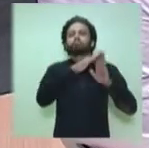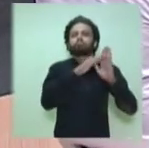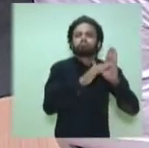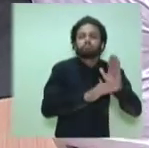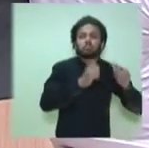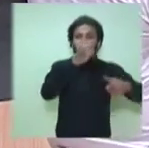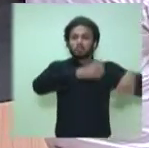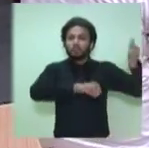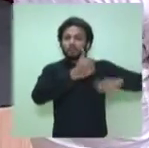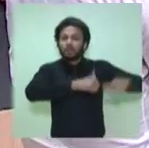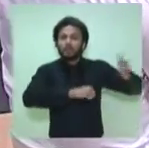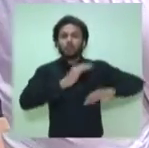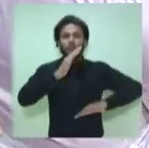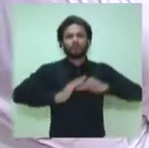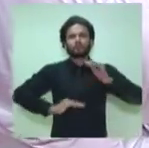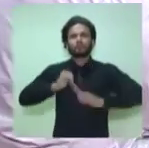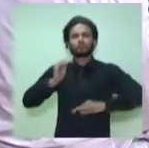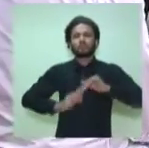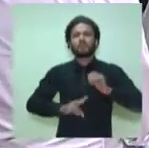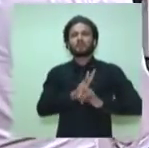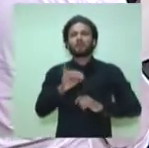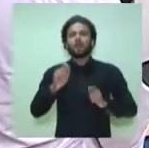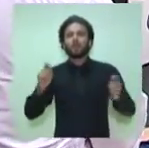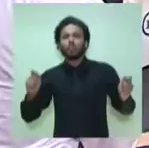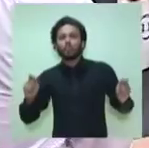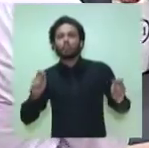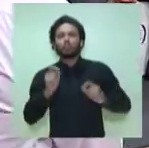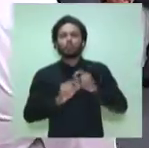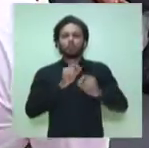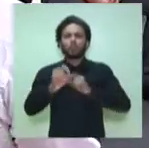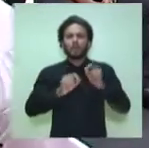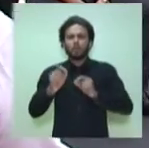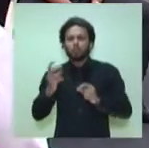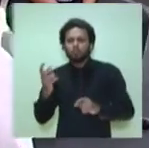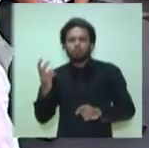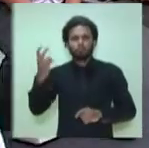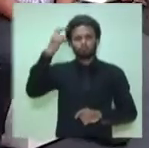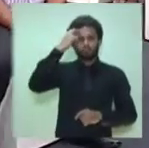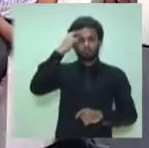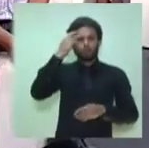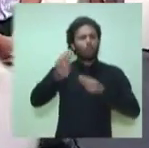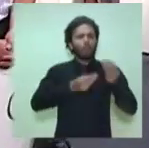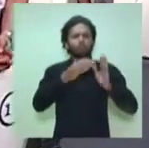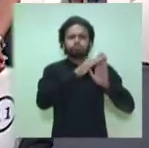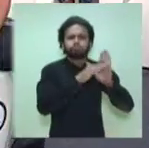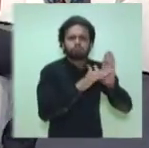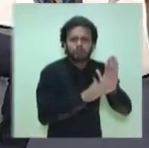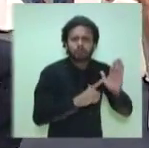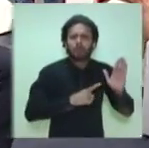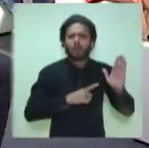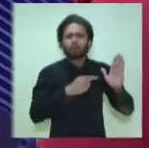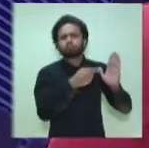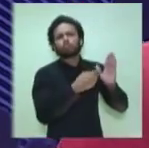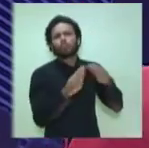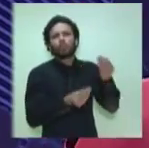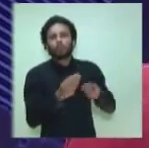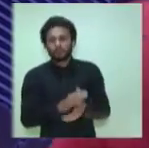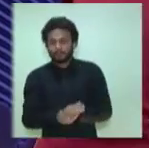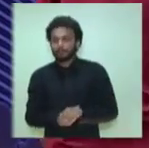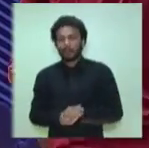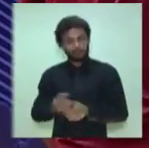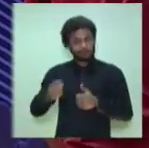avaliados para os profissionais que vão fazer a captação dos recursos destinados à cultura. Muito bem. 2 minutos.